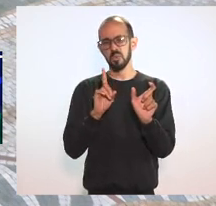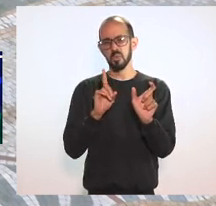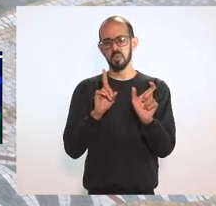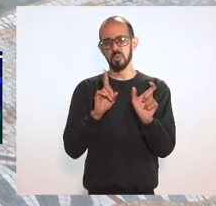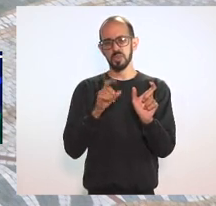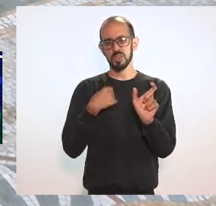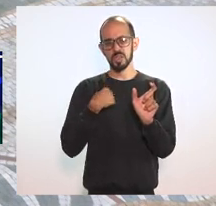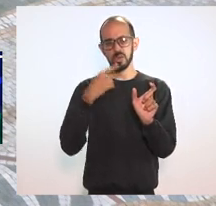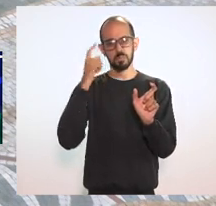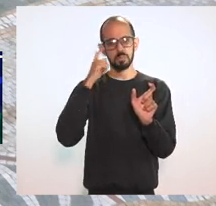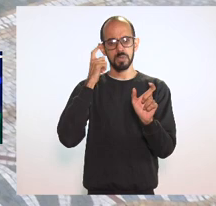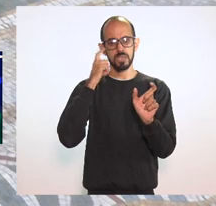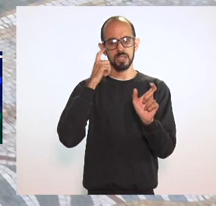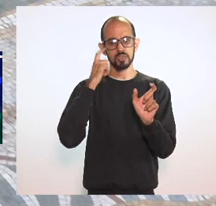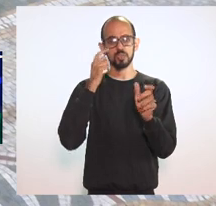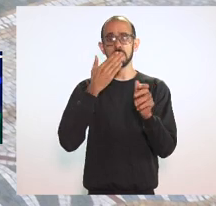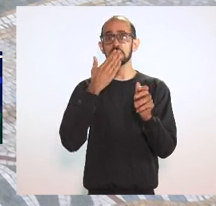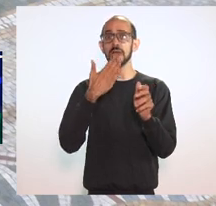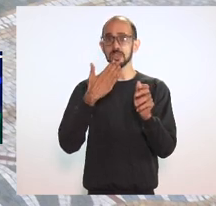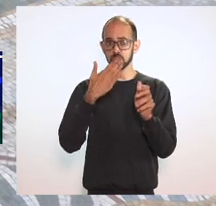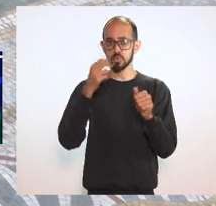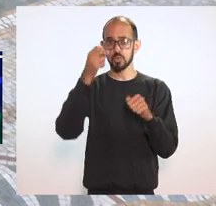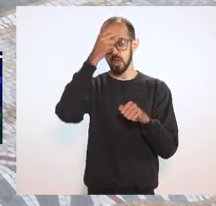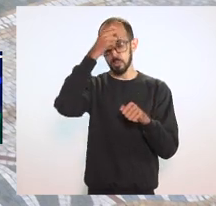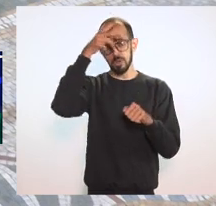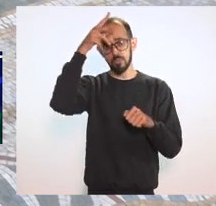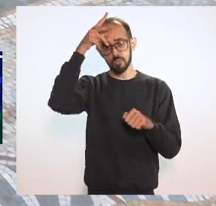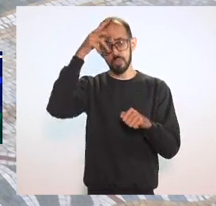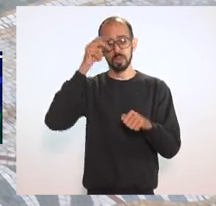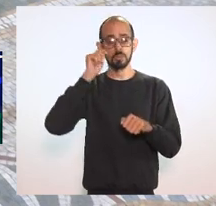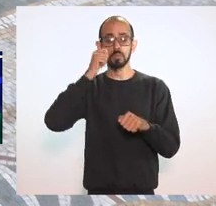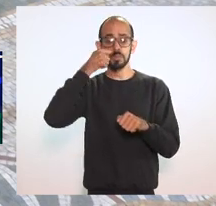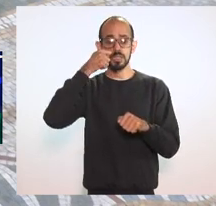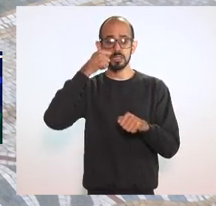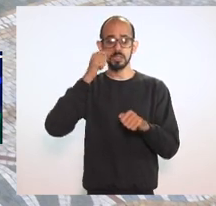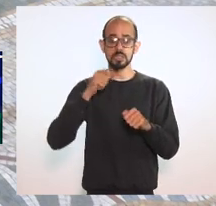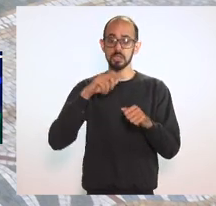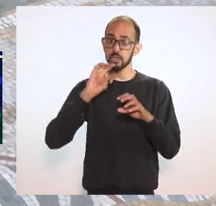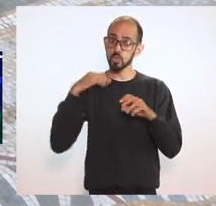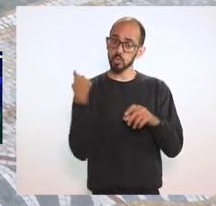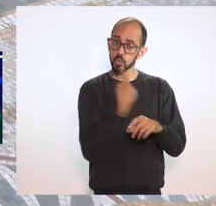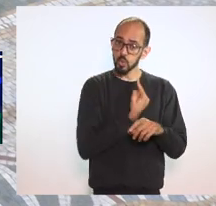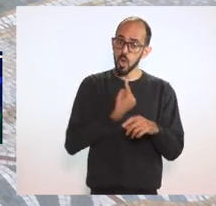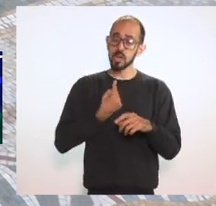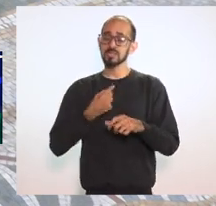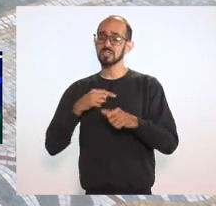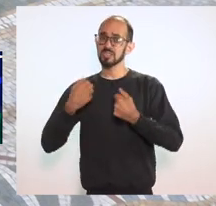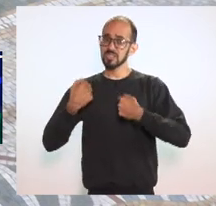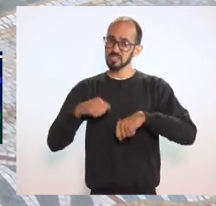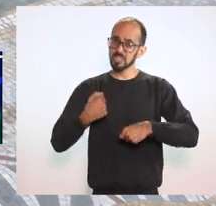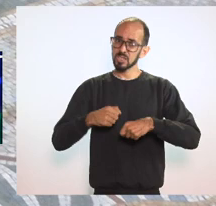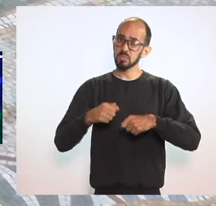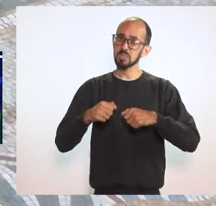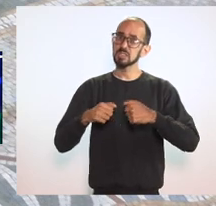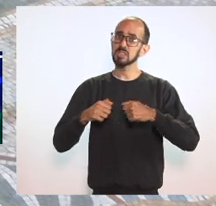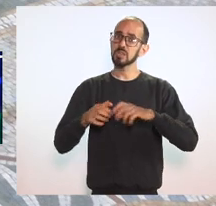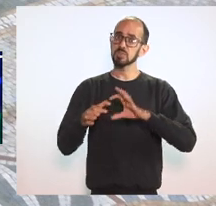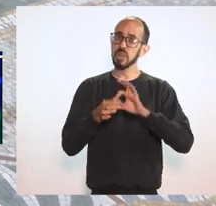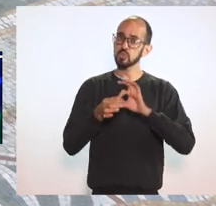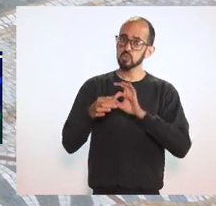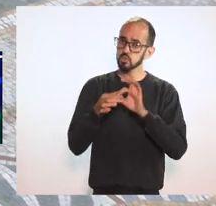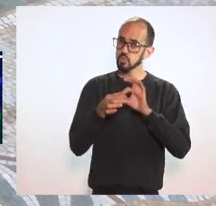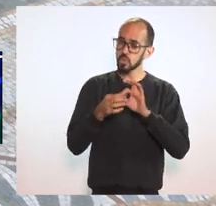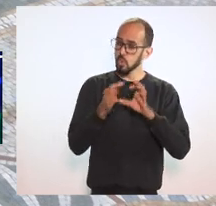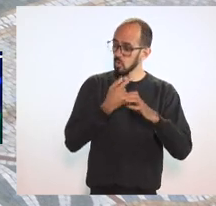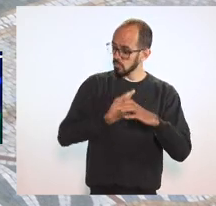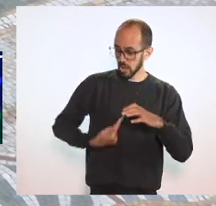ao prefeito Eduardo Paes e os prefeitos do Estado do Rio de Janeiro que nós estejamos alinhado né com o governador não